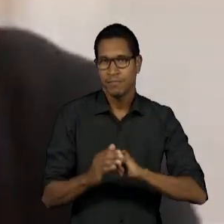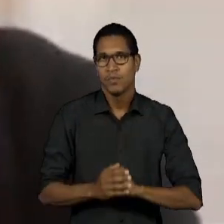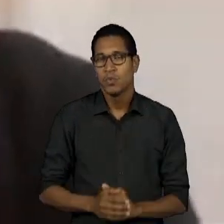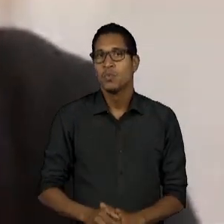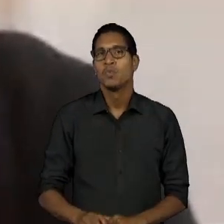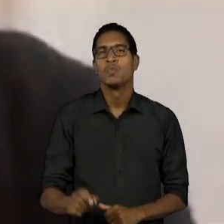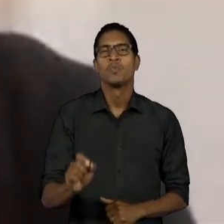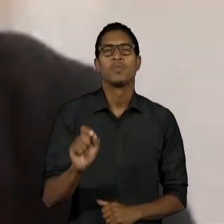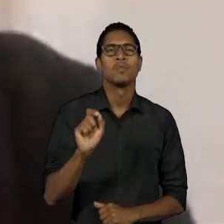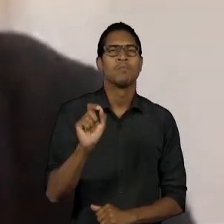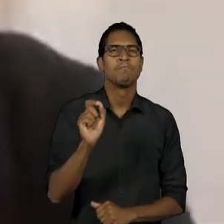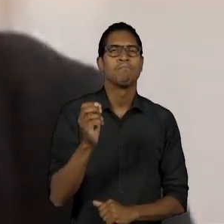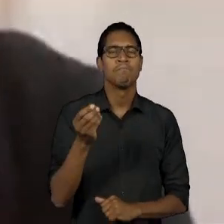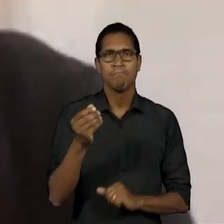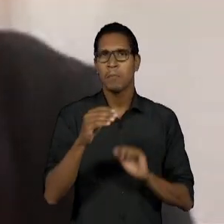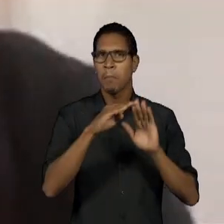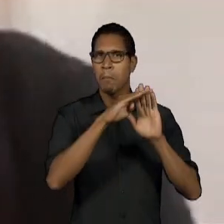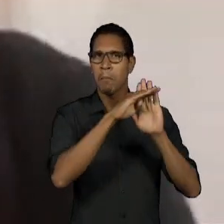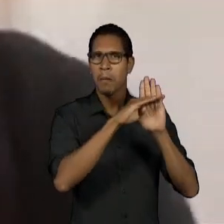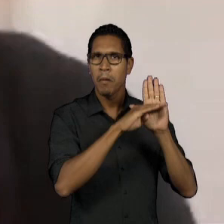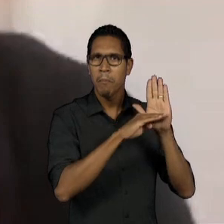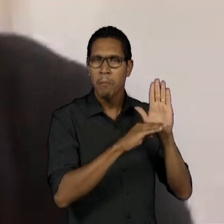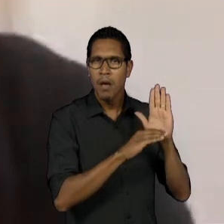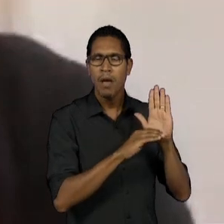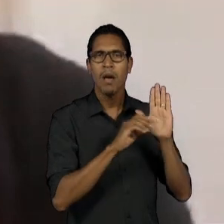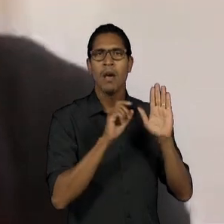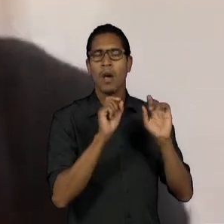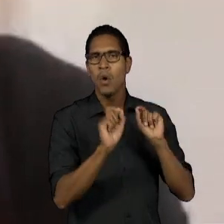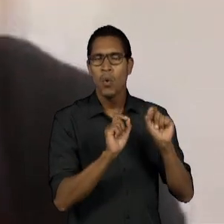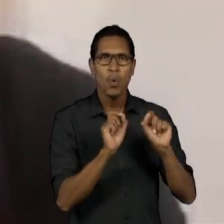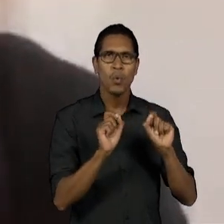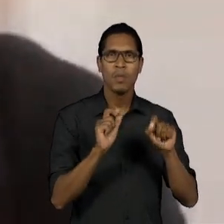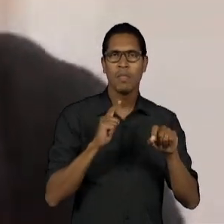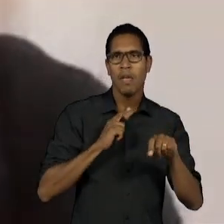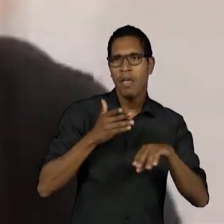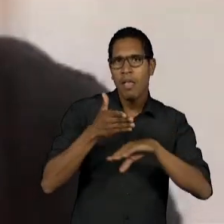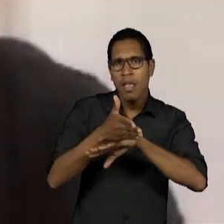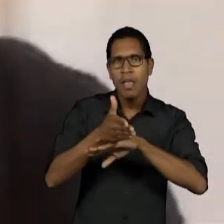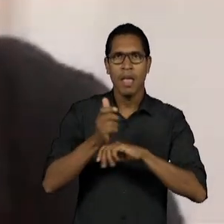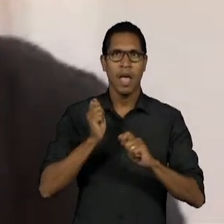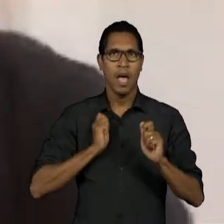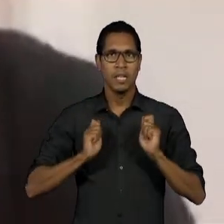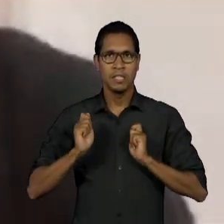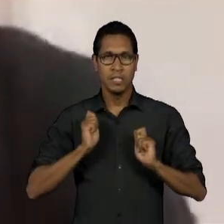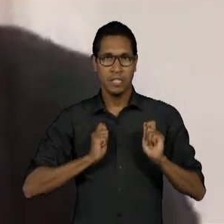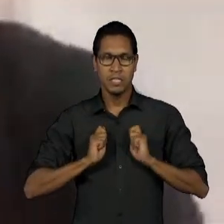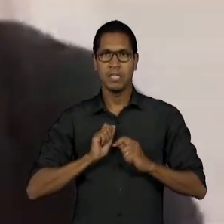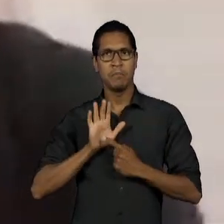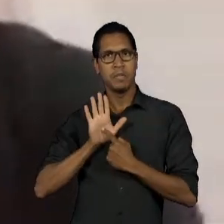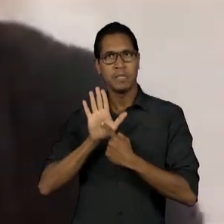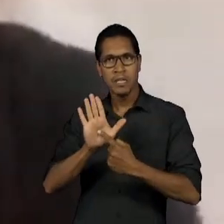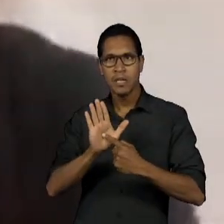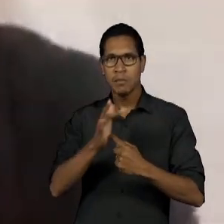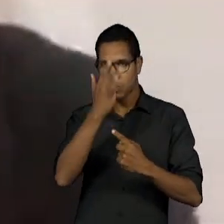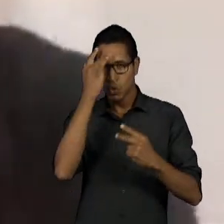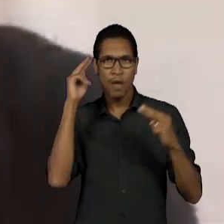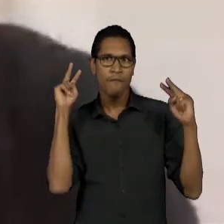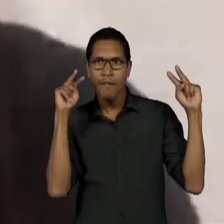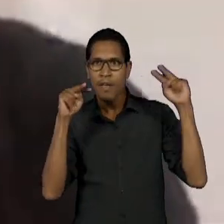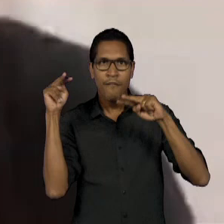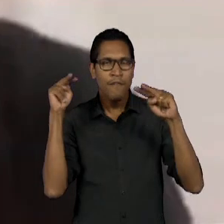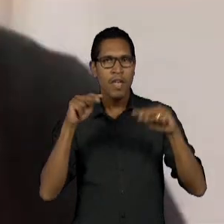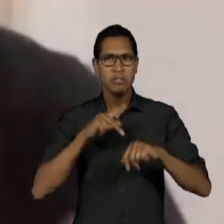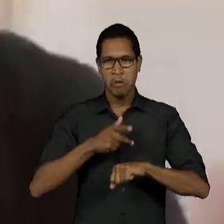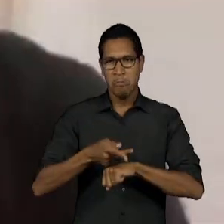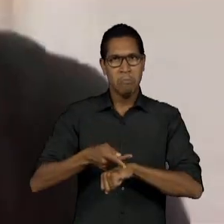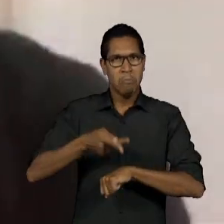a programação, onde os artistas ficavam conhecidos e eram